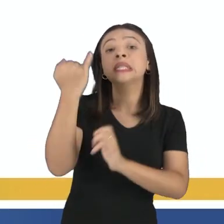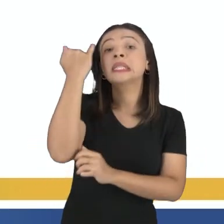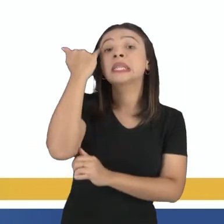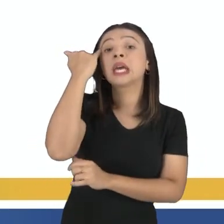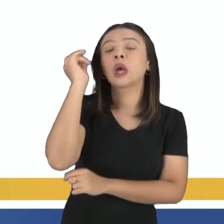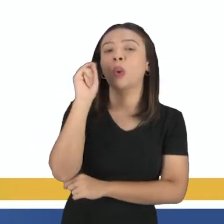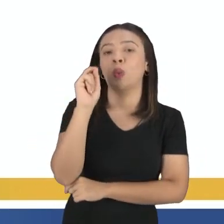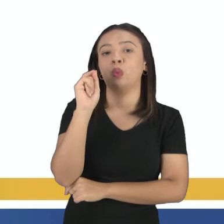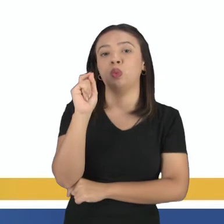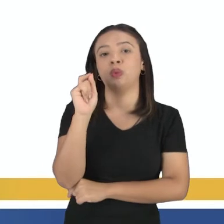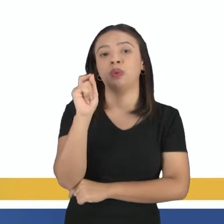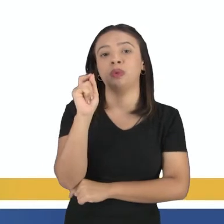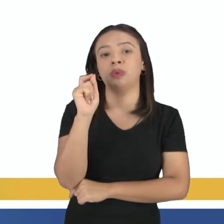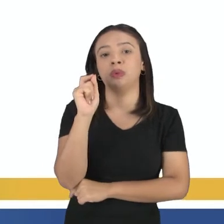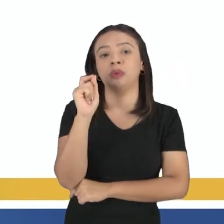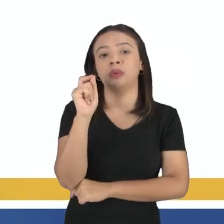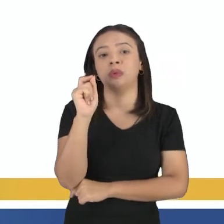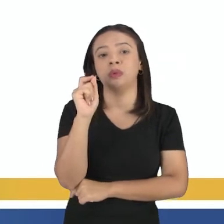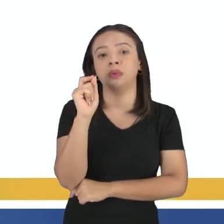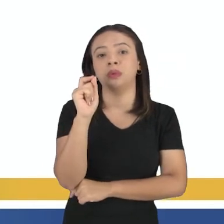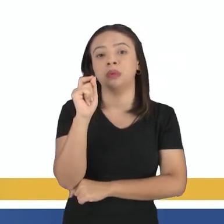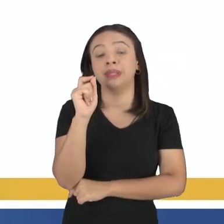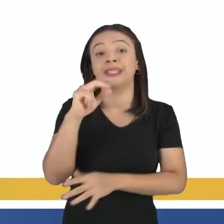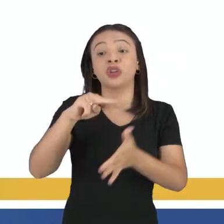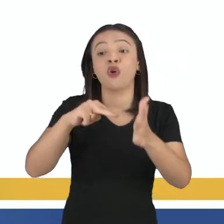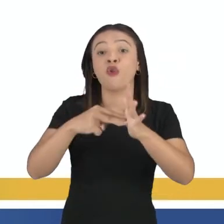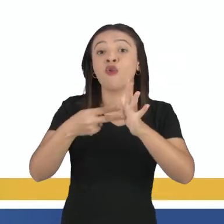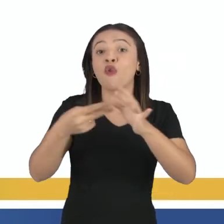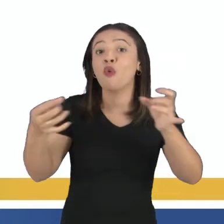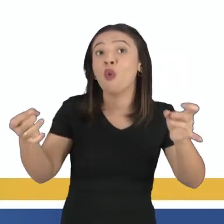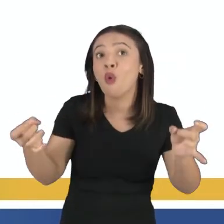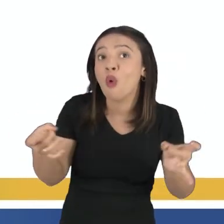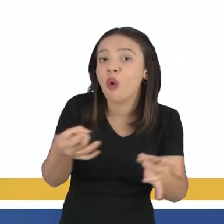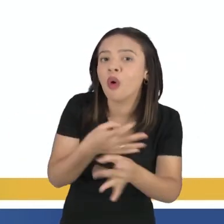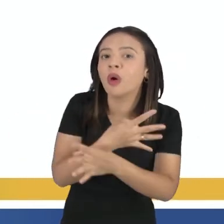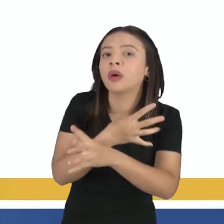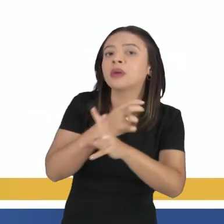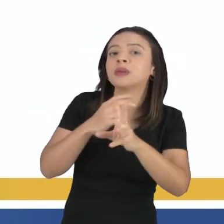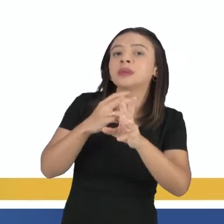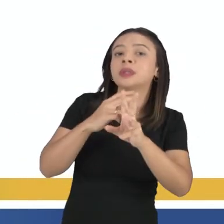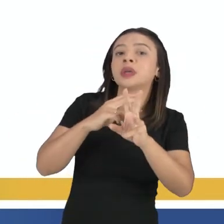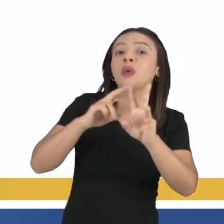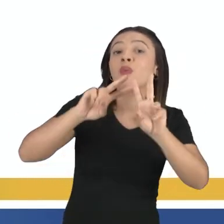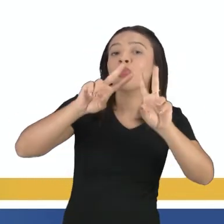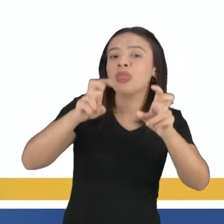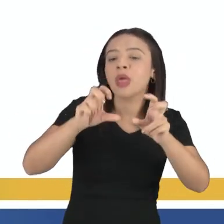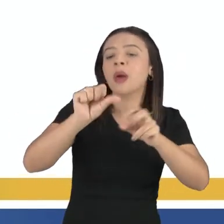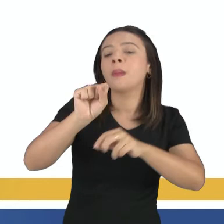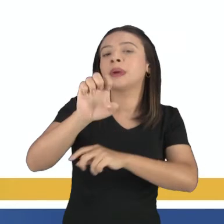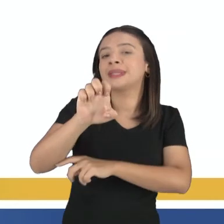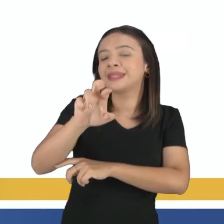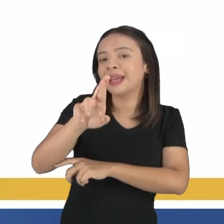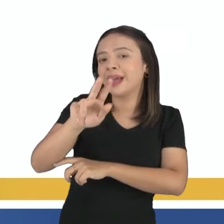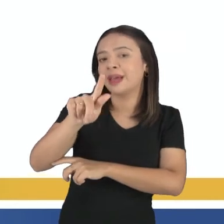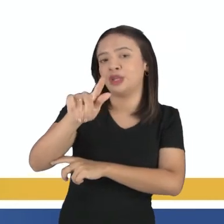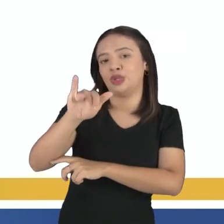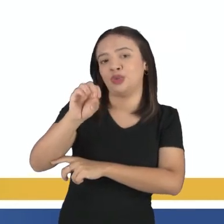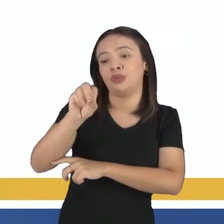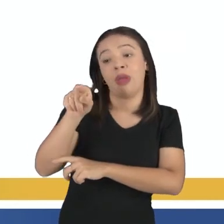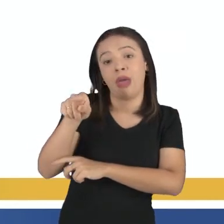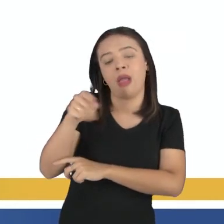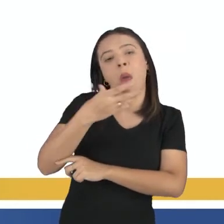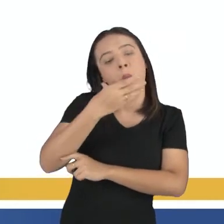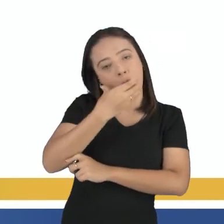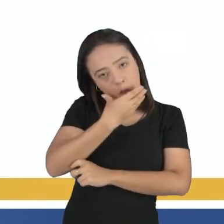né, de conclusão ali sobre o Sérgio. Por ele ser um bom filho,